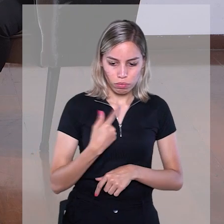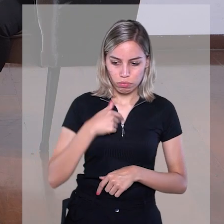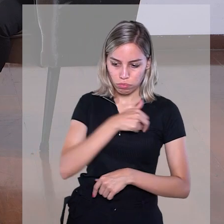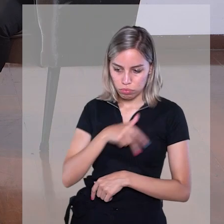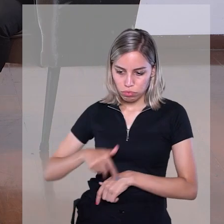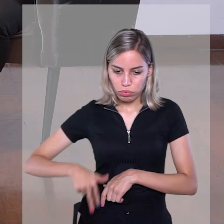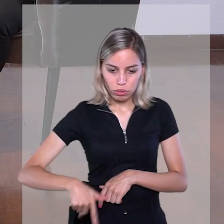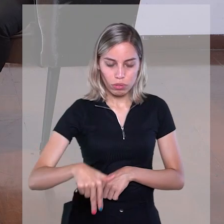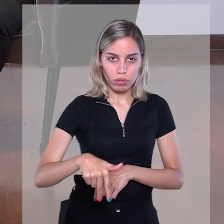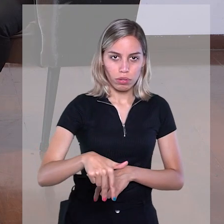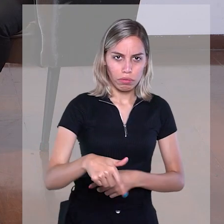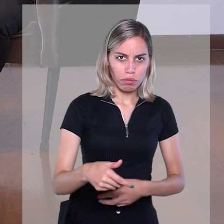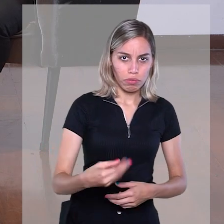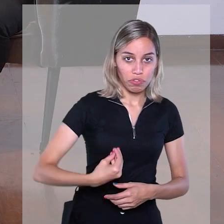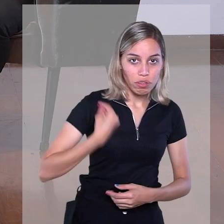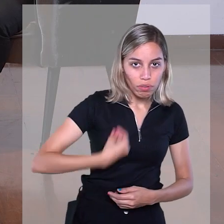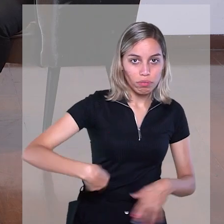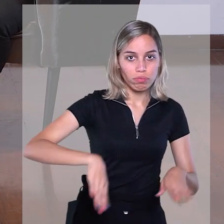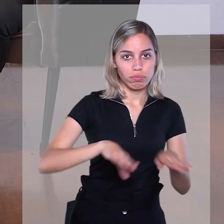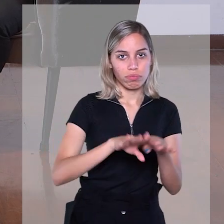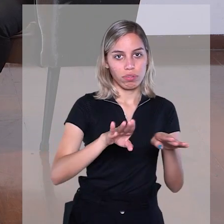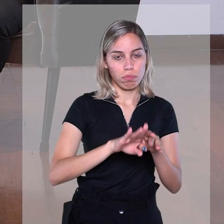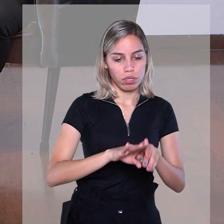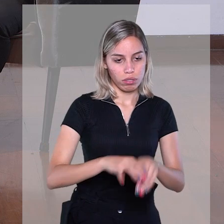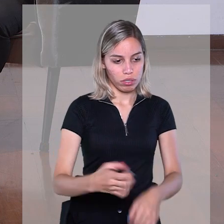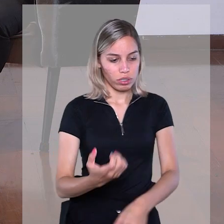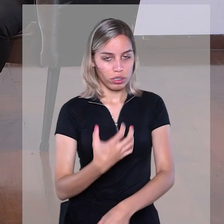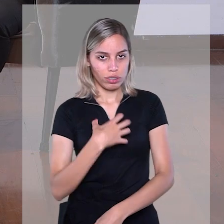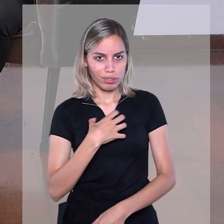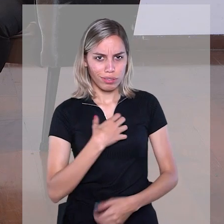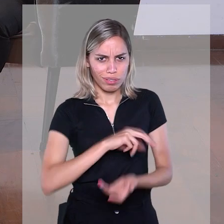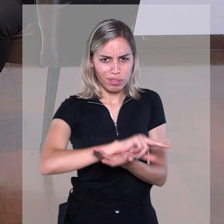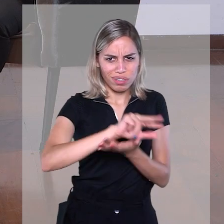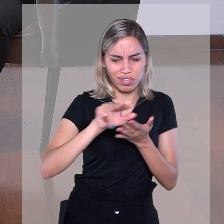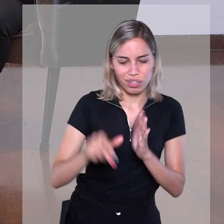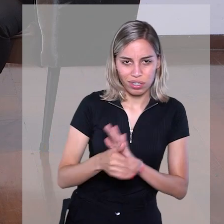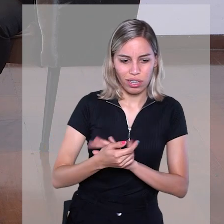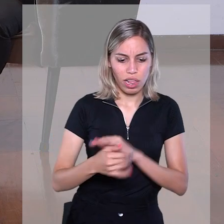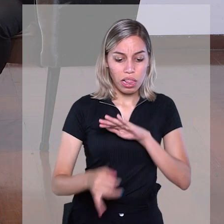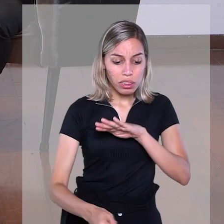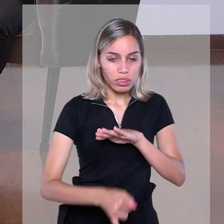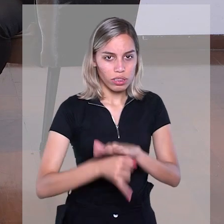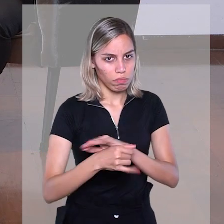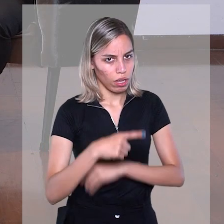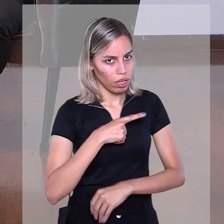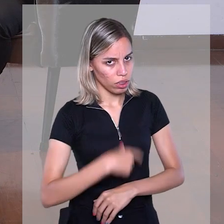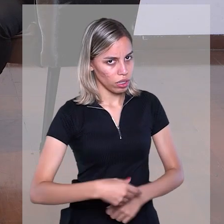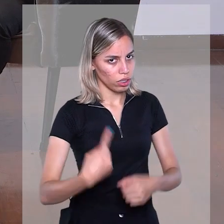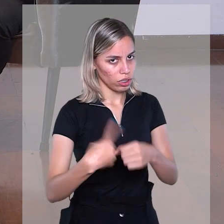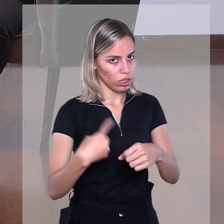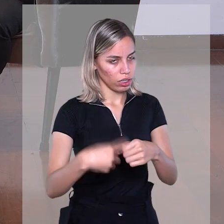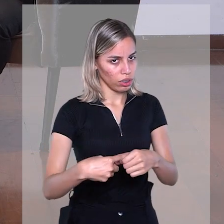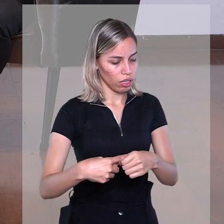sentidos. Lá embaixo é a cidade, lá embaixo sou eu, são pessoas a pé, dezenas, centenas, milhares, quase ninguém, e